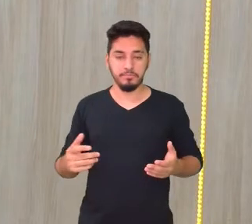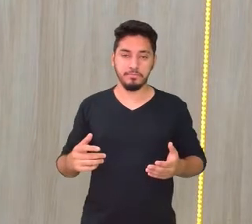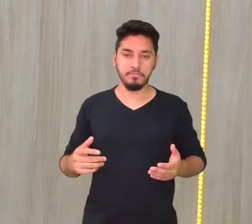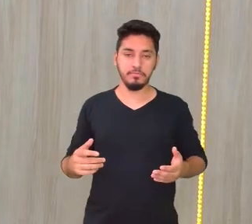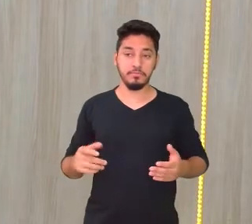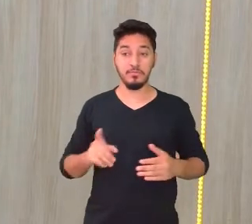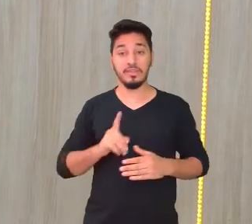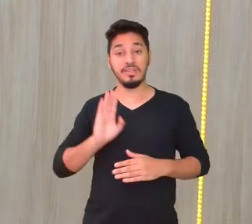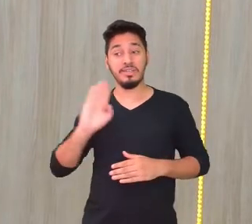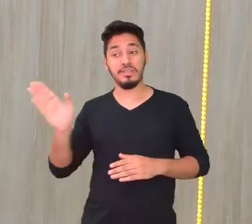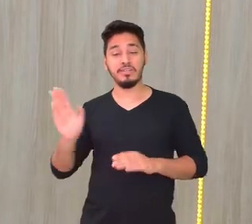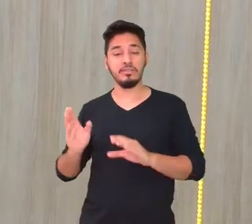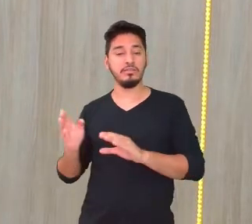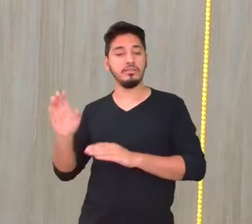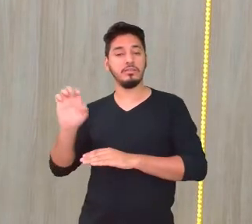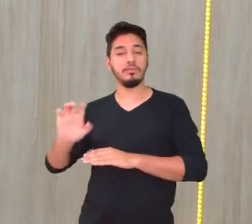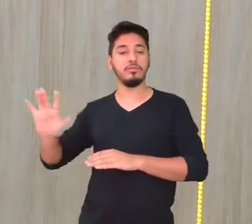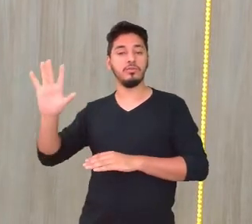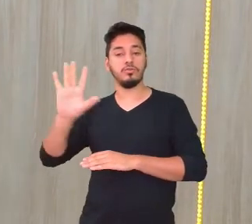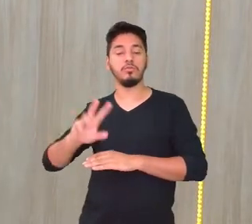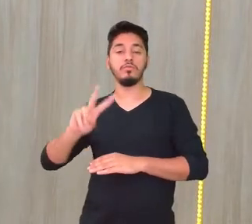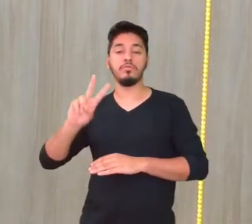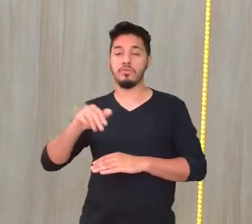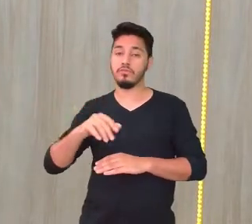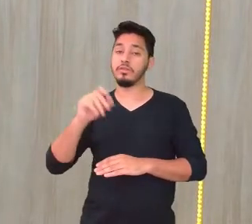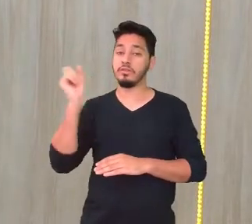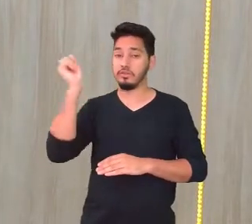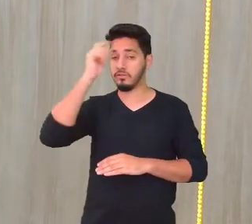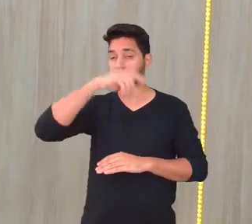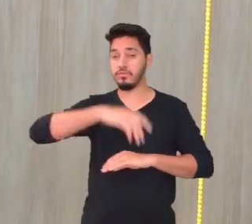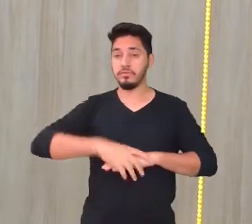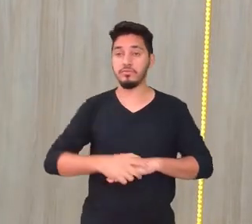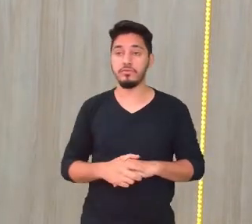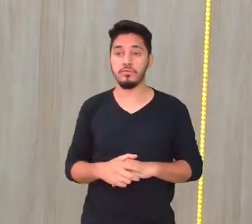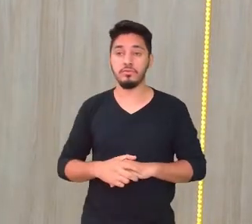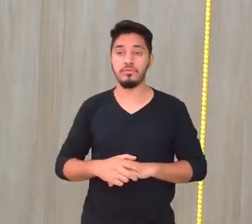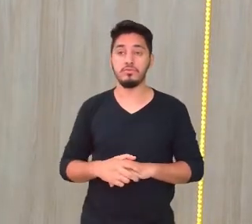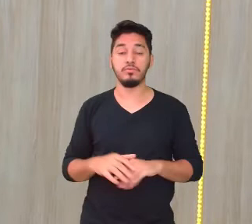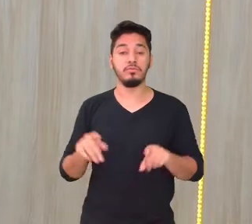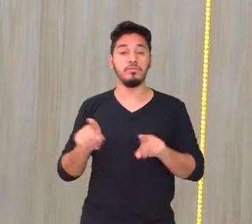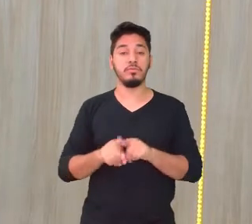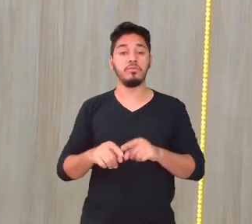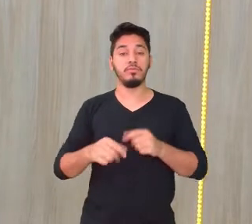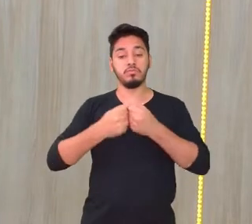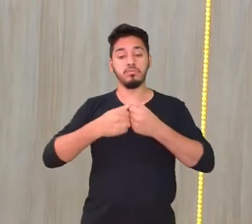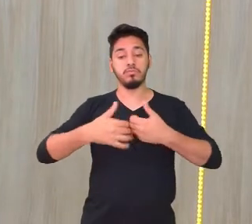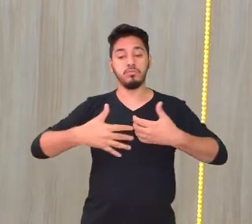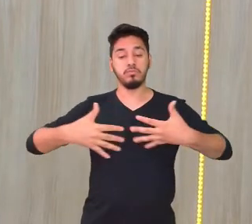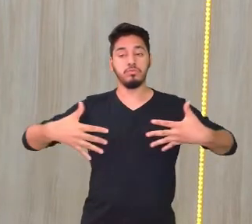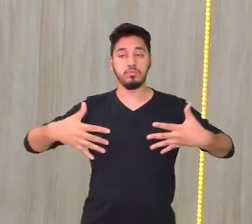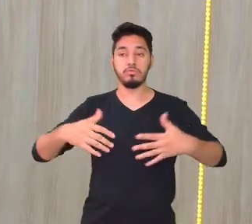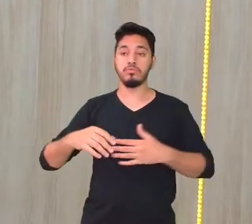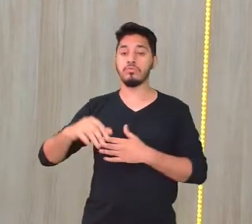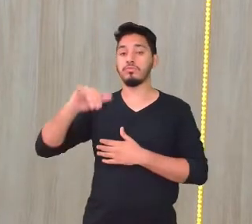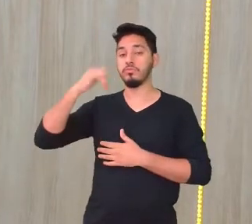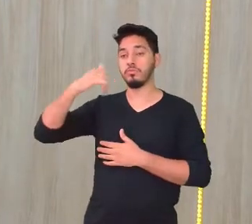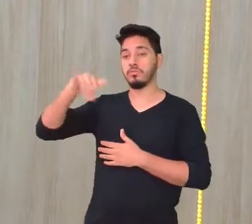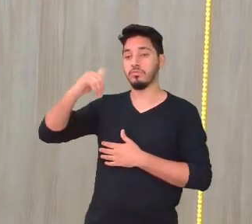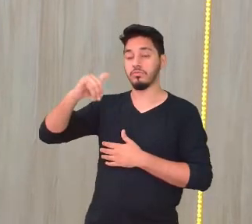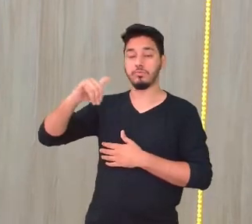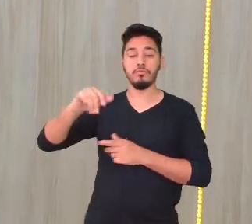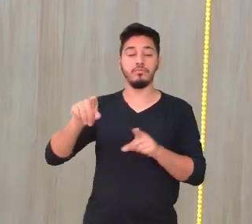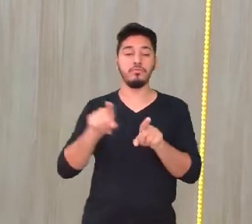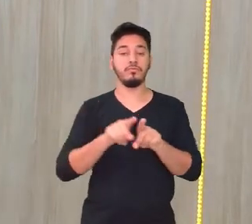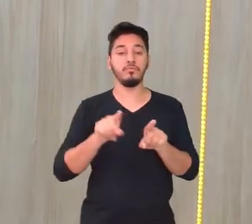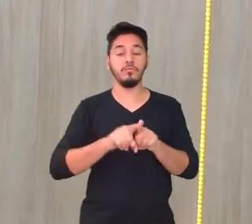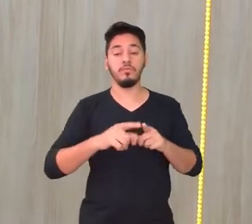muito grande, isso vai se acirrar. A questão do expansionismo italiano e japonês também, né, italiano, né,